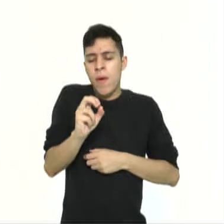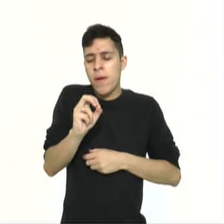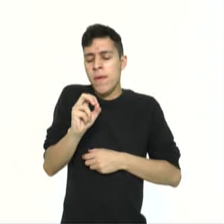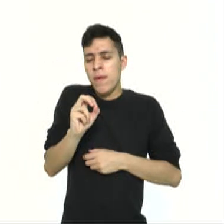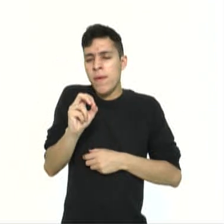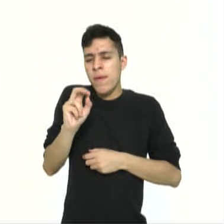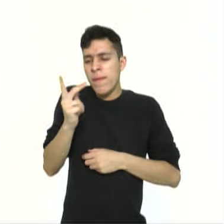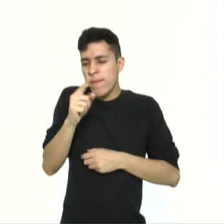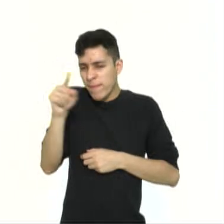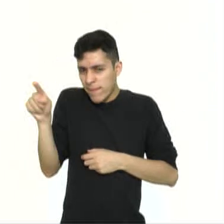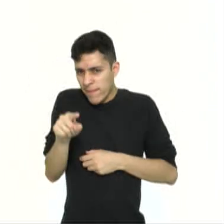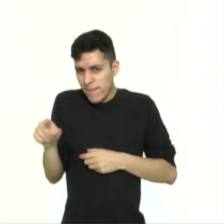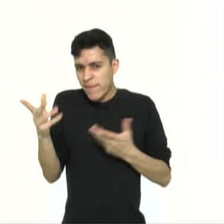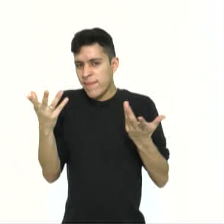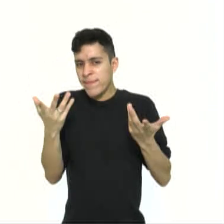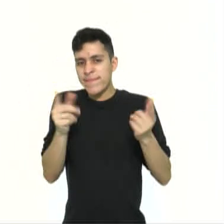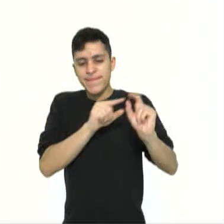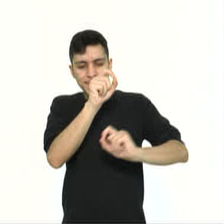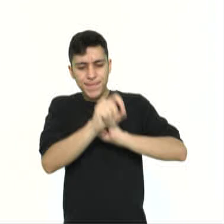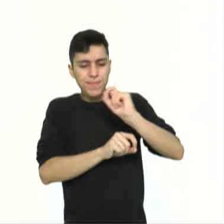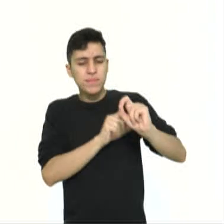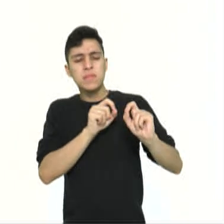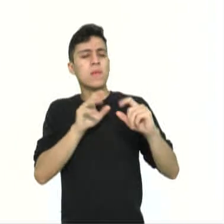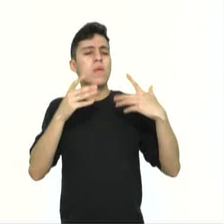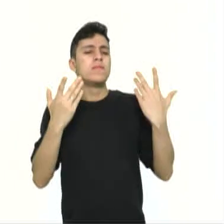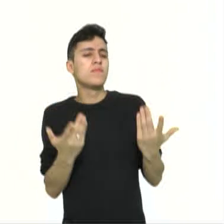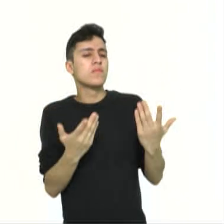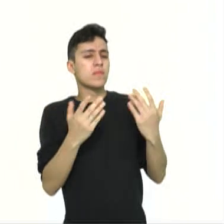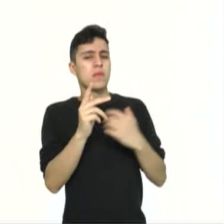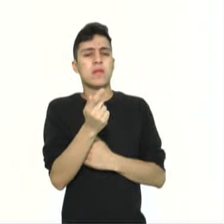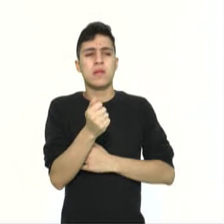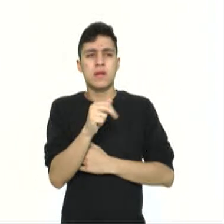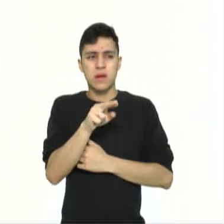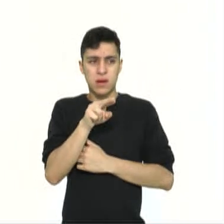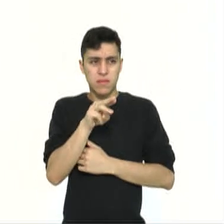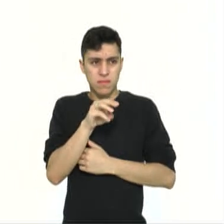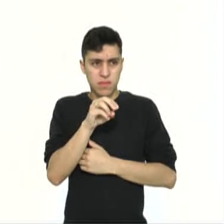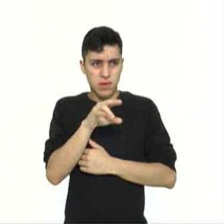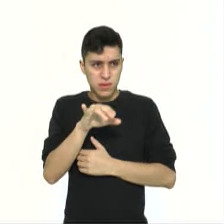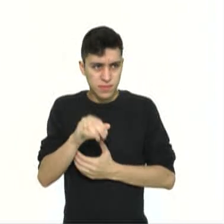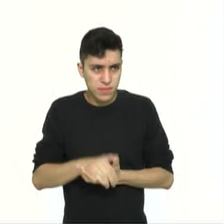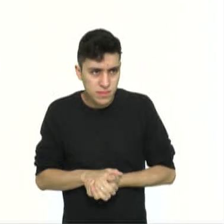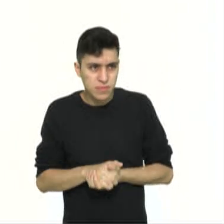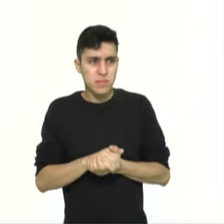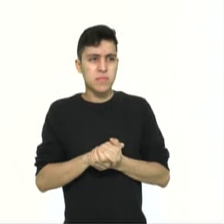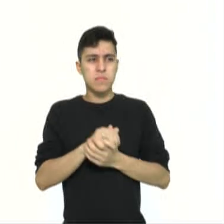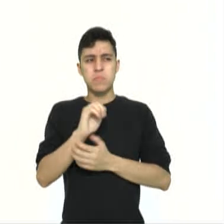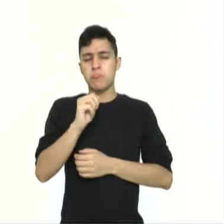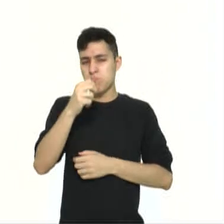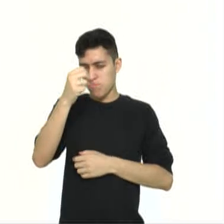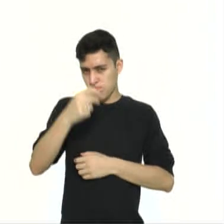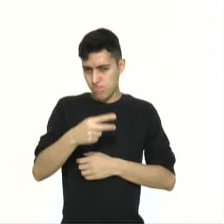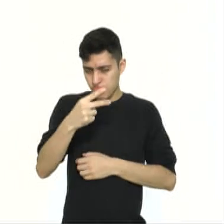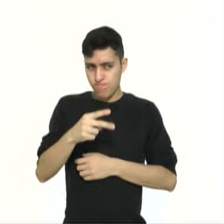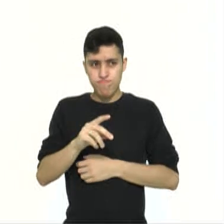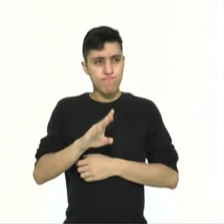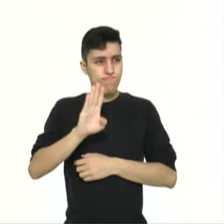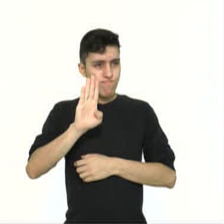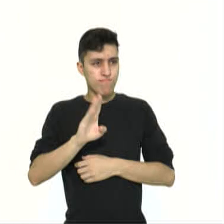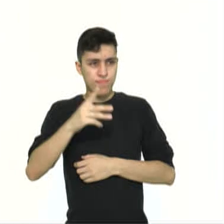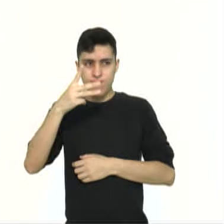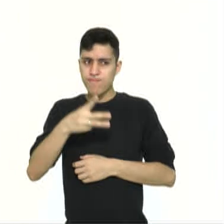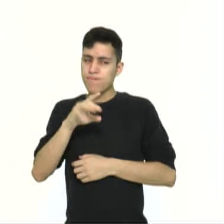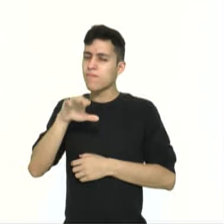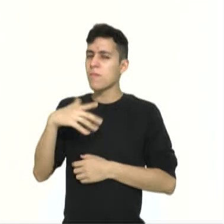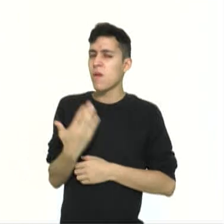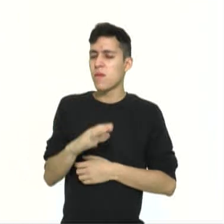Hz, estamos nos referindo a qual harmônico? Letra A, segundo harmônico. Letra B, terceiro harmônico.